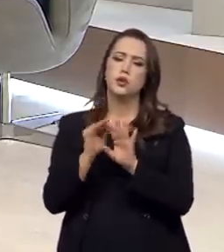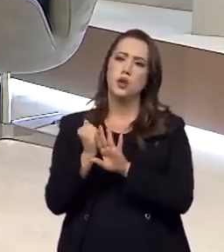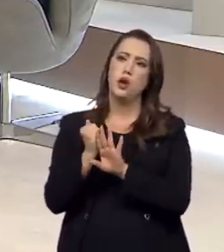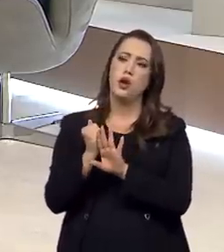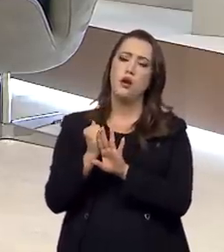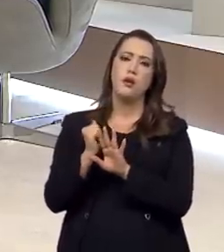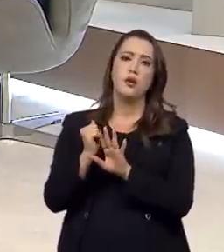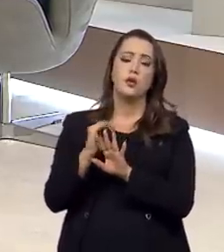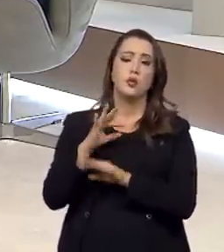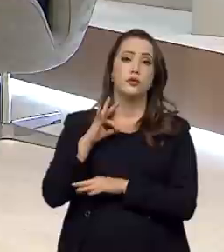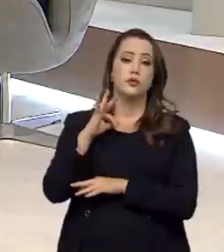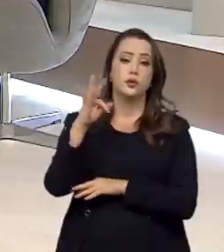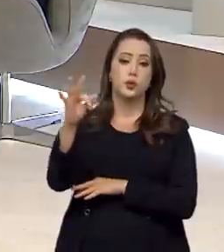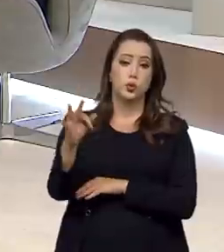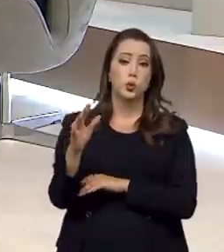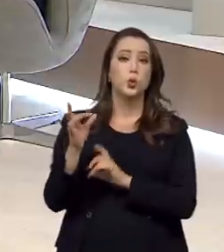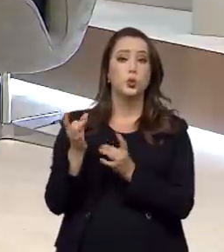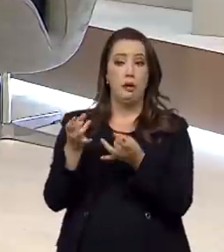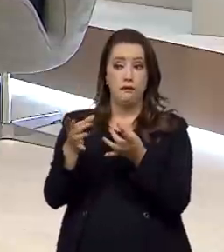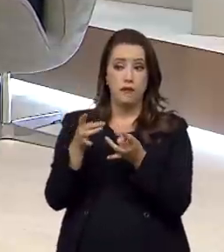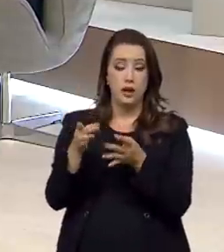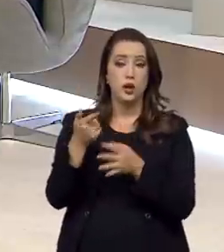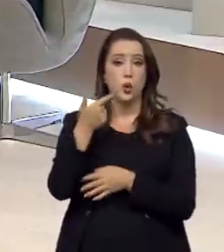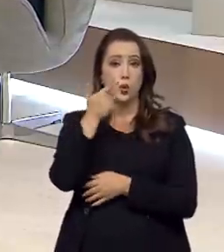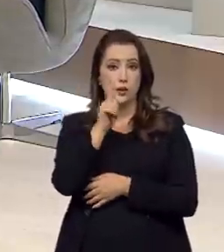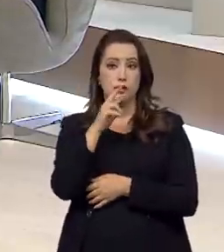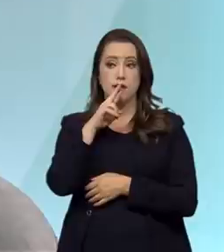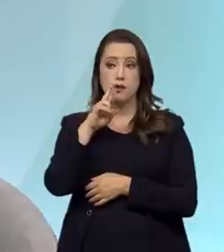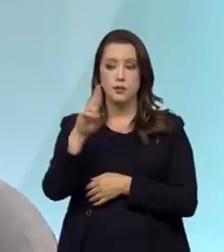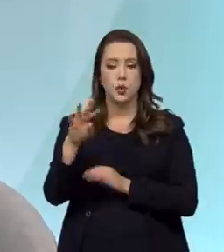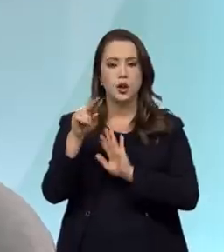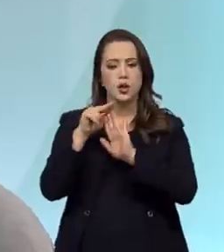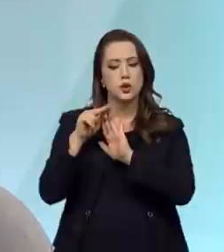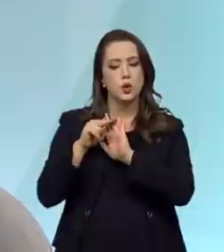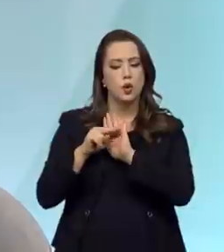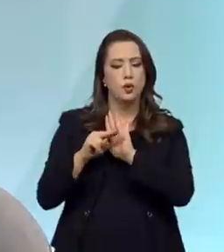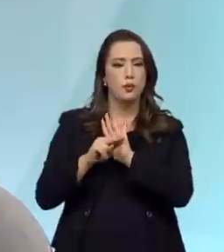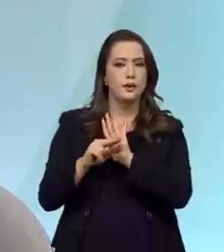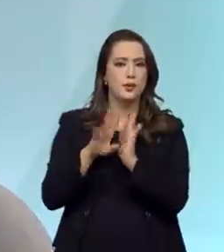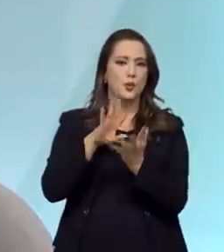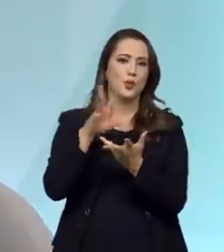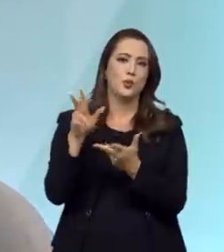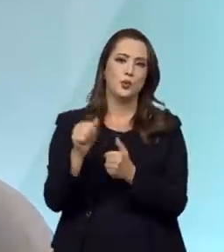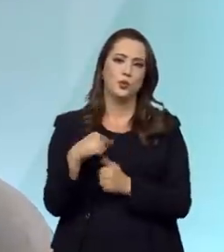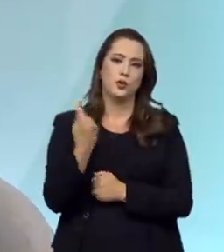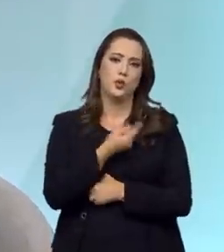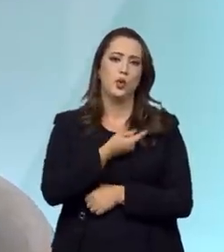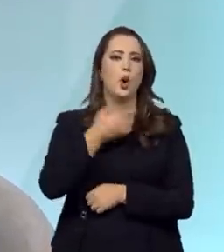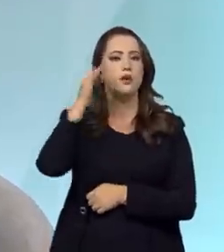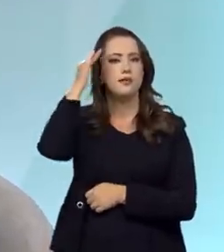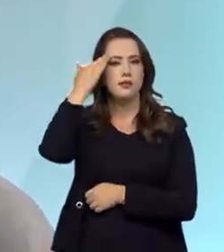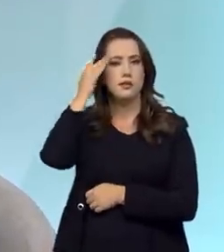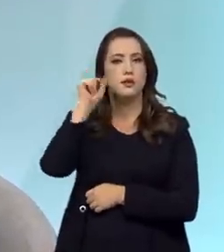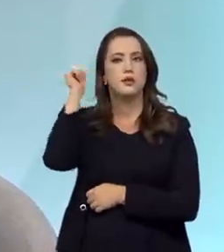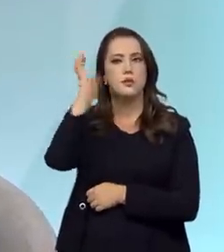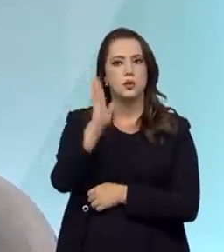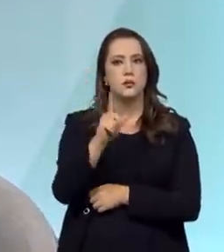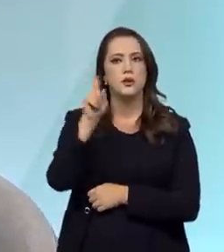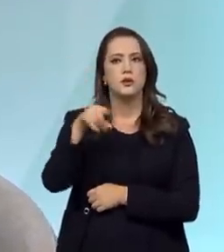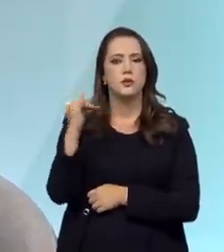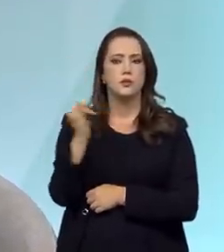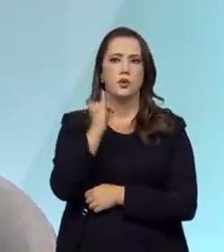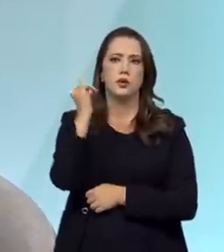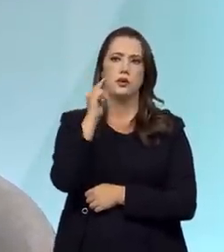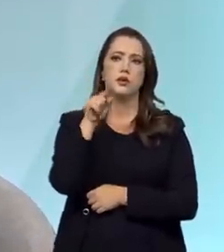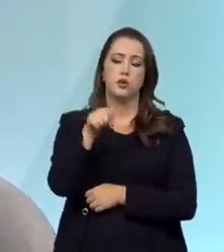mercado nacional para poder atender as exigências internacionais então nós entendemos que o Brasil será o grande